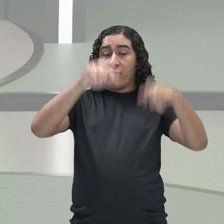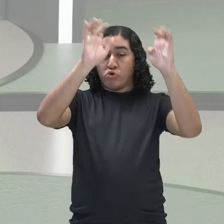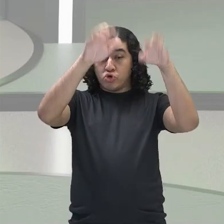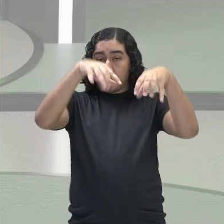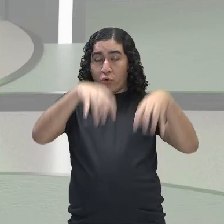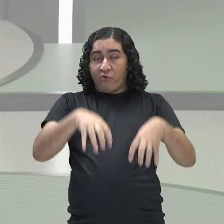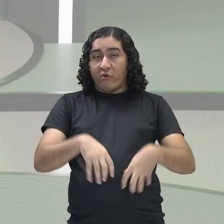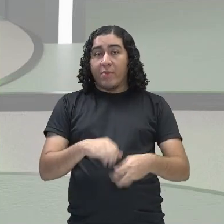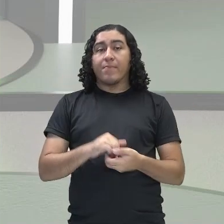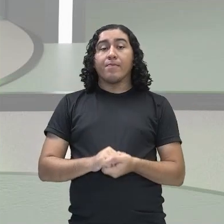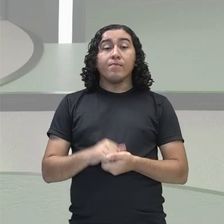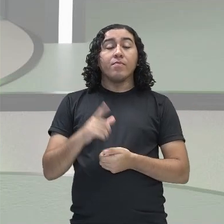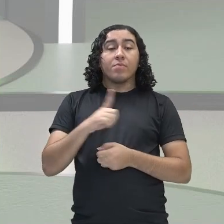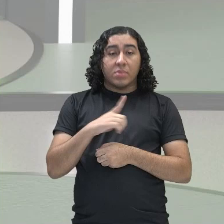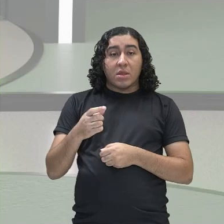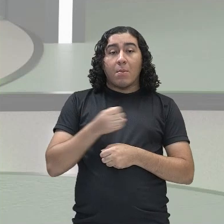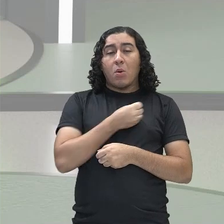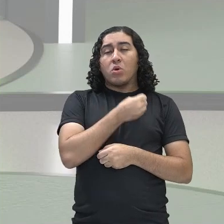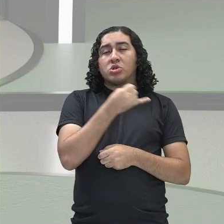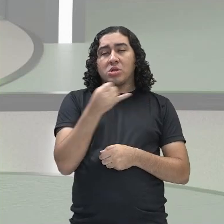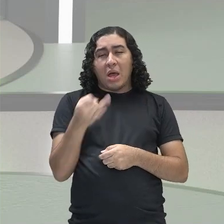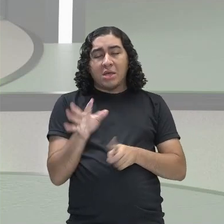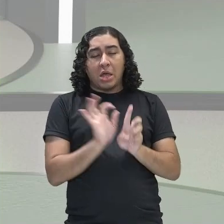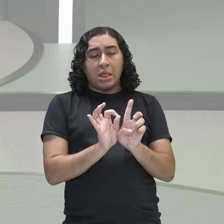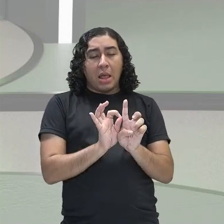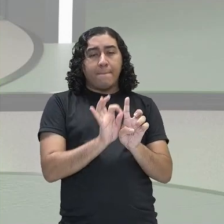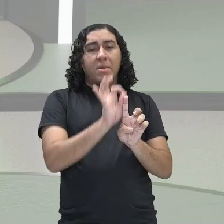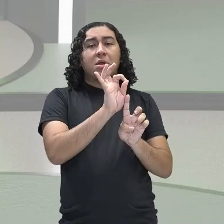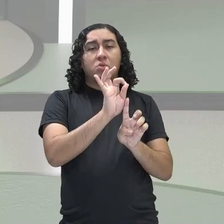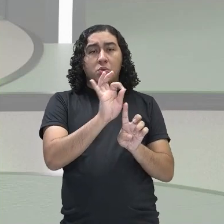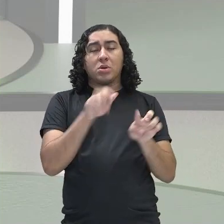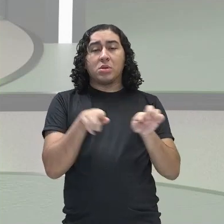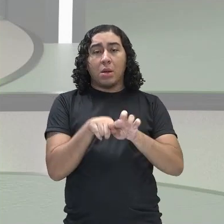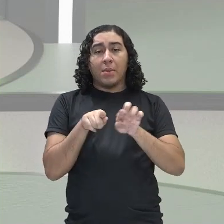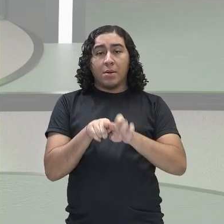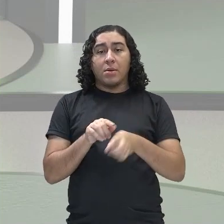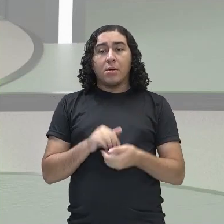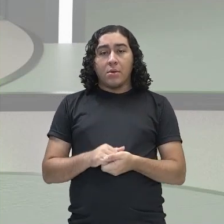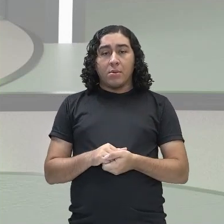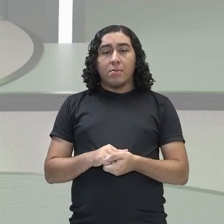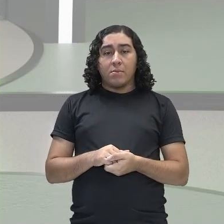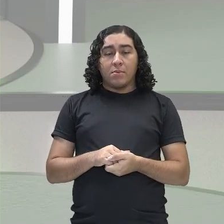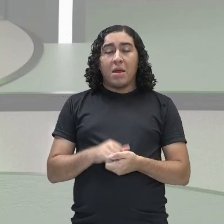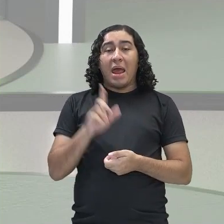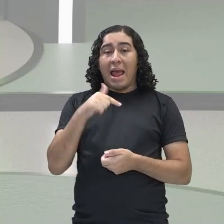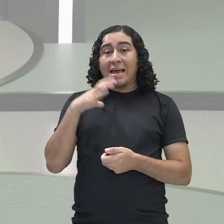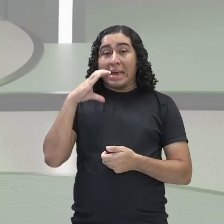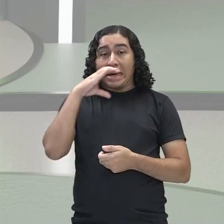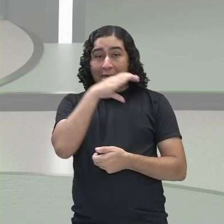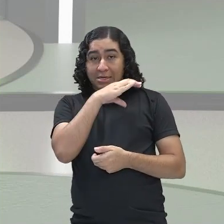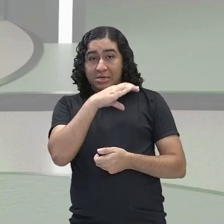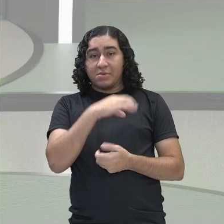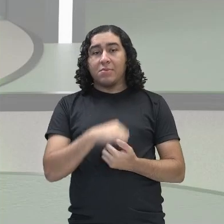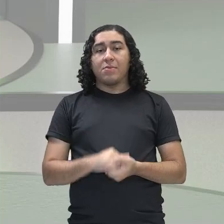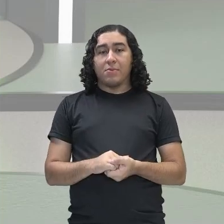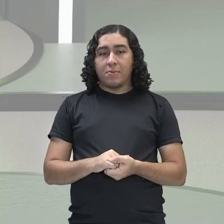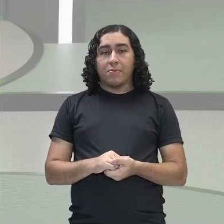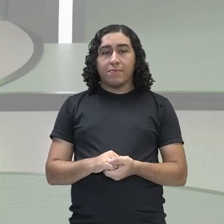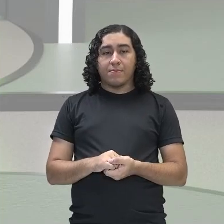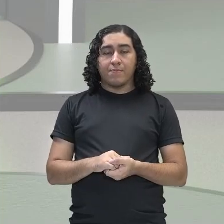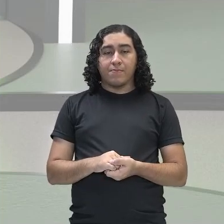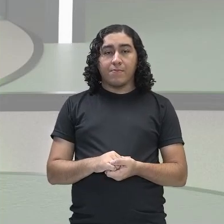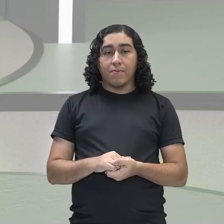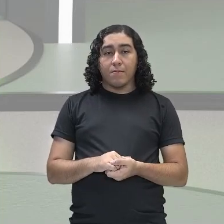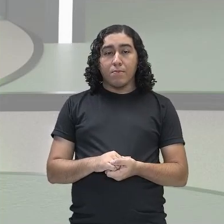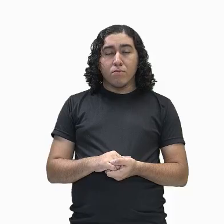grande quantidade ali, né? As temperaturas são mais elevadas e também é úmido, tá bom? Além disso, vamos